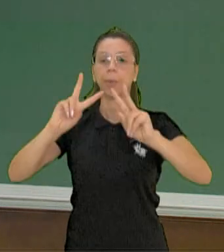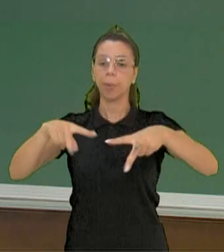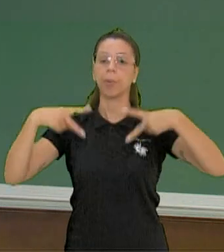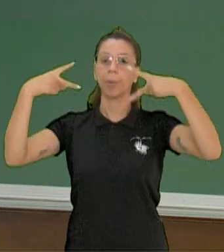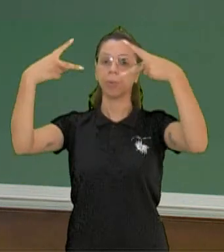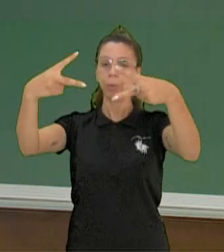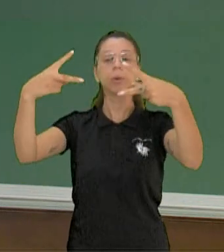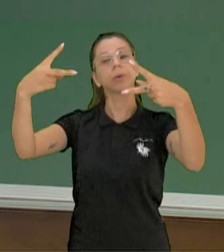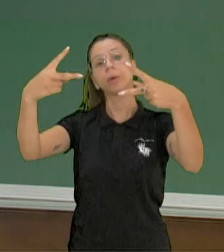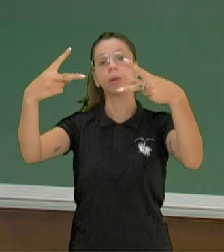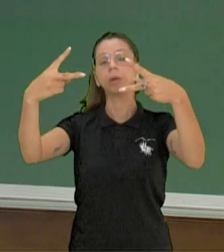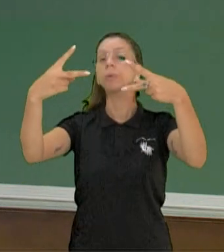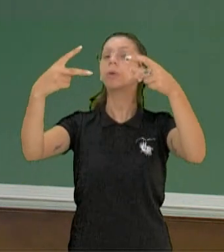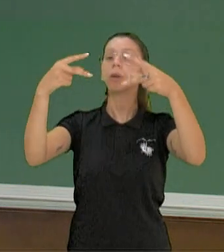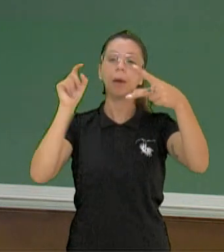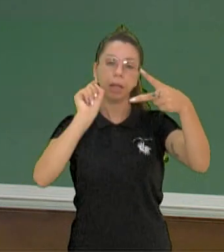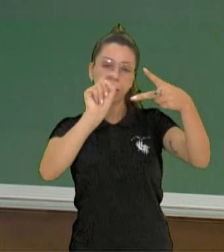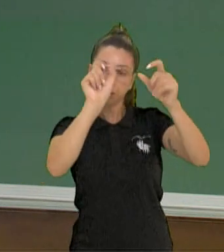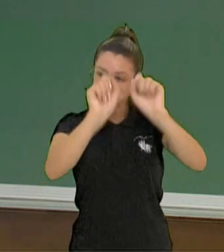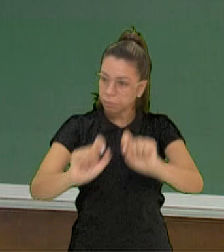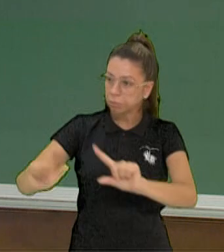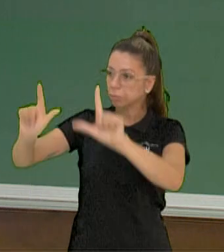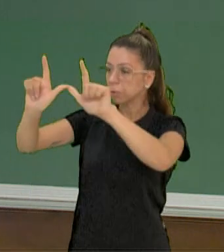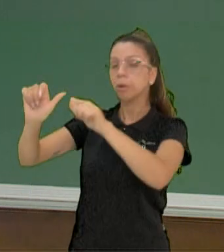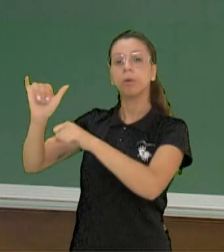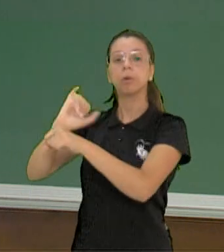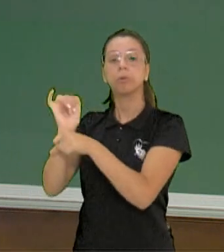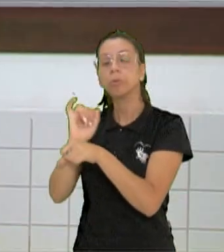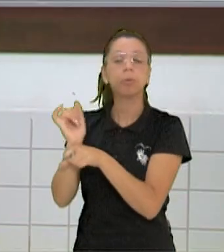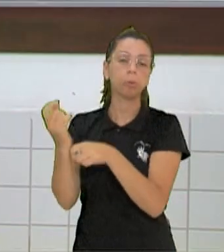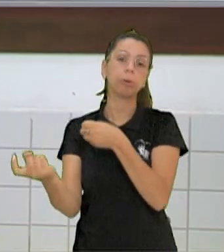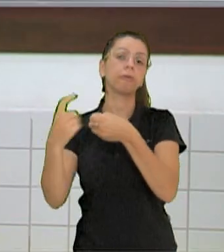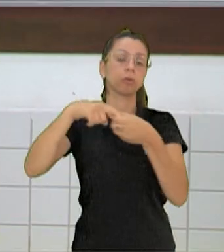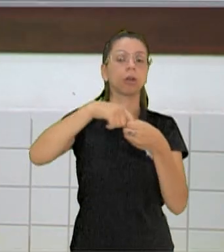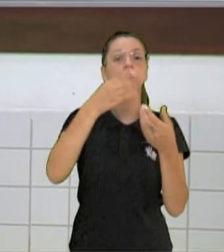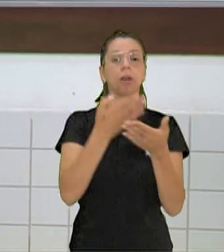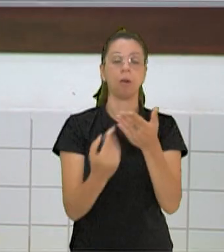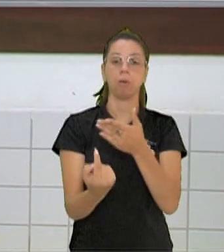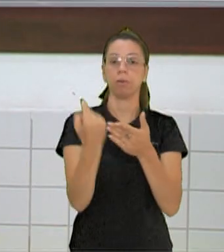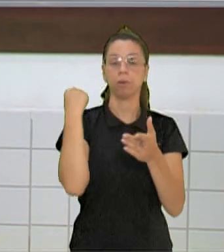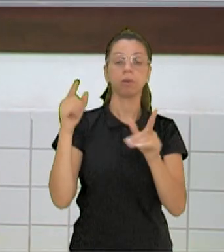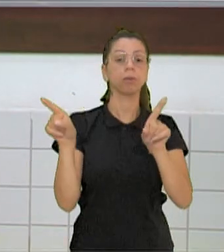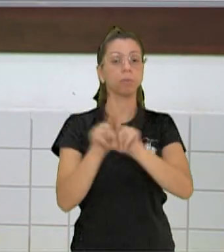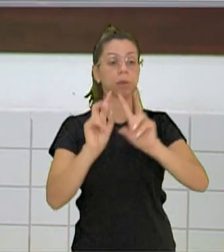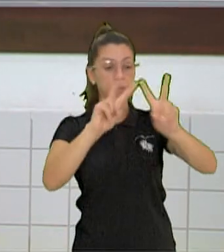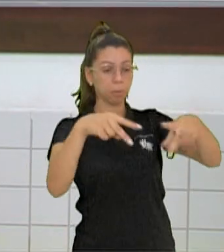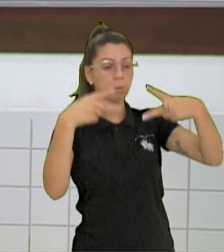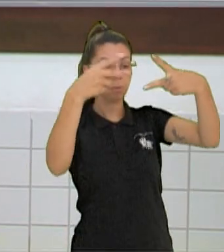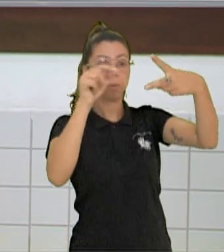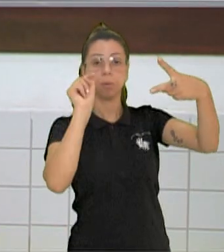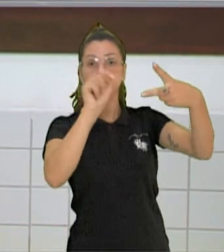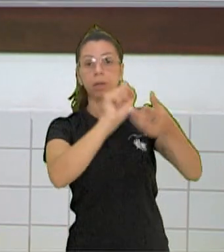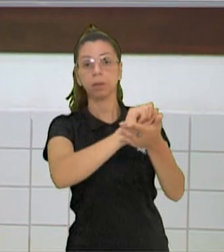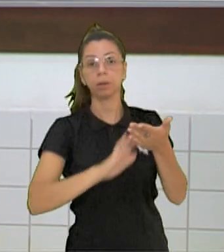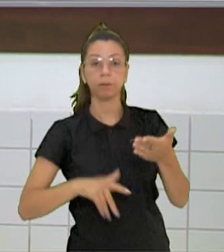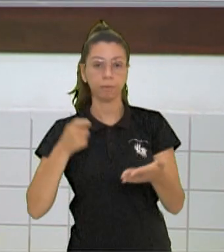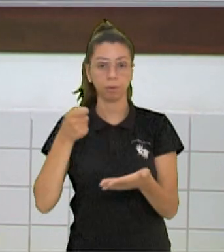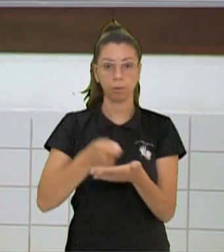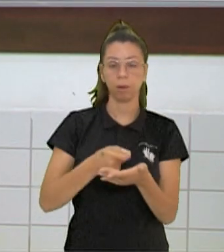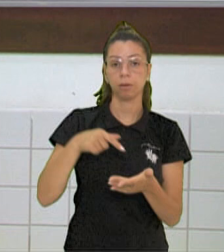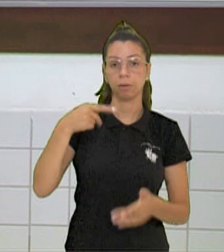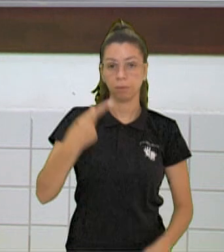que direcionam para o YouTube, para revisar aulas anteriores e tem o link da atividade dessa aula. Faz